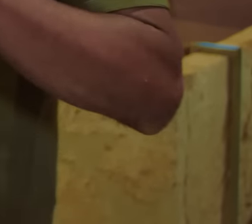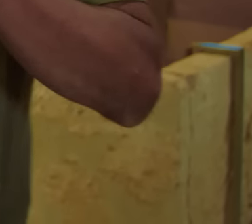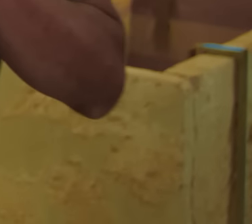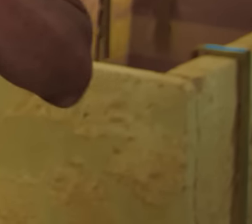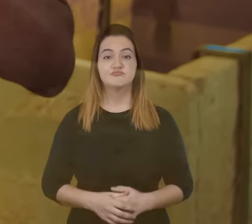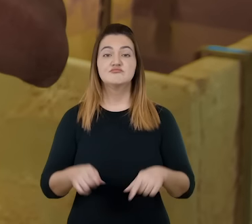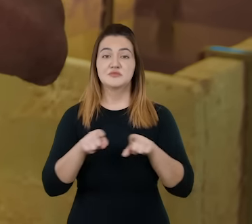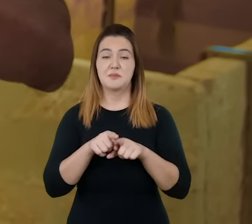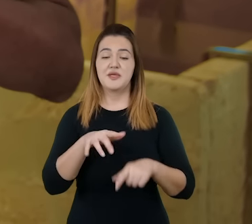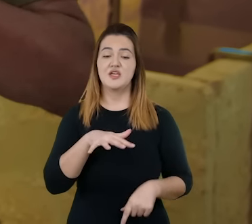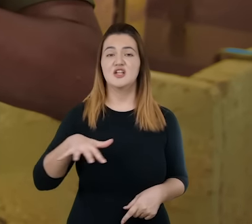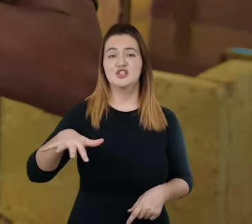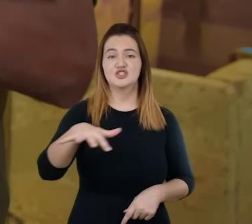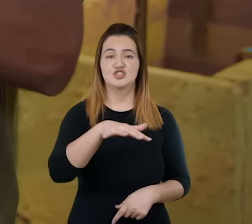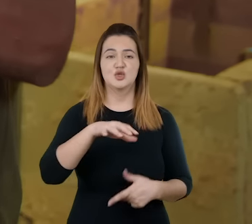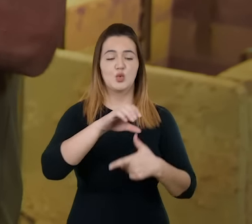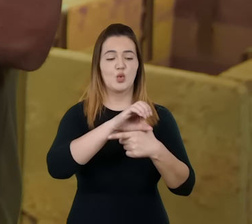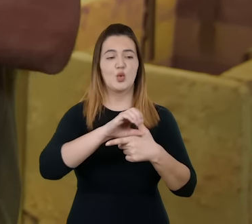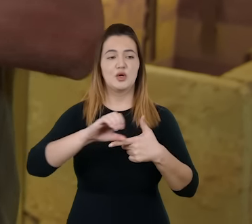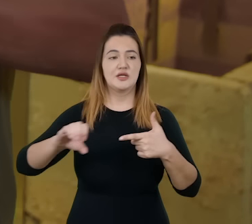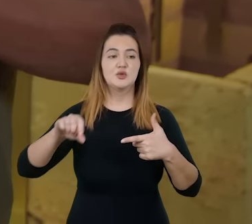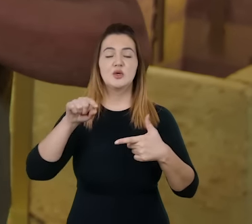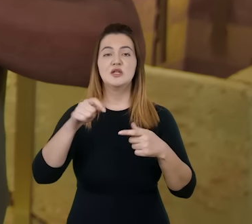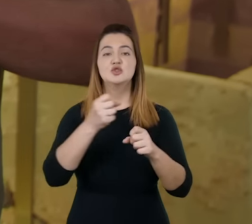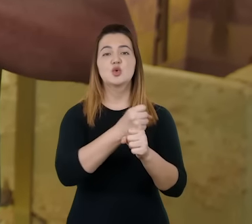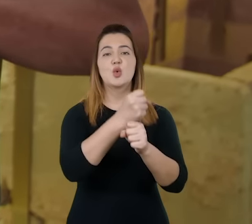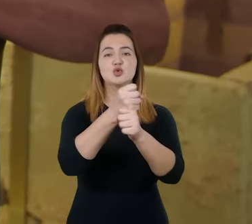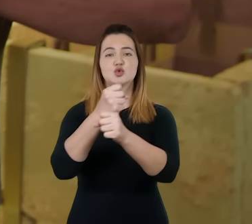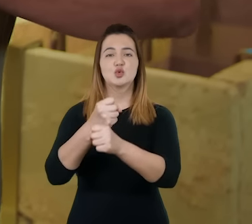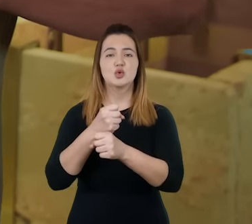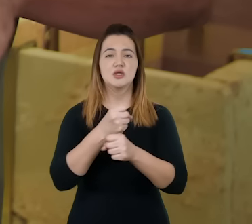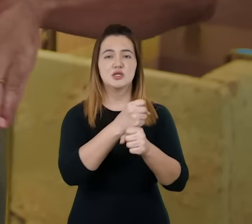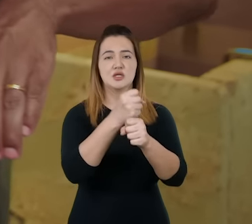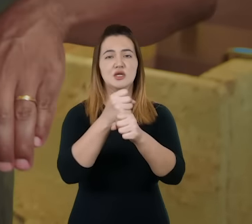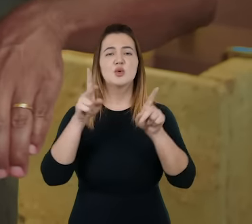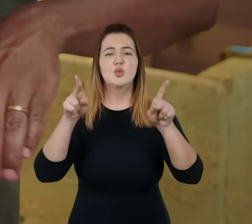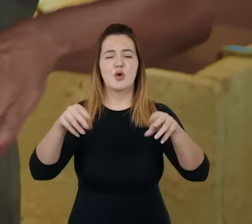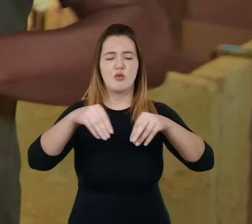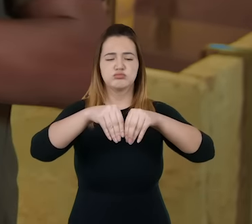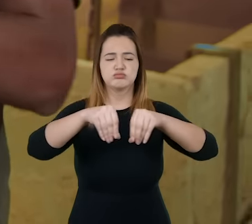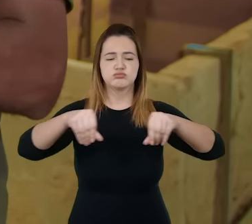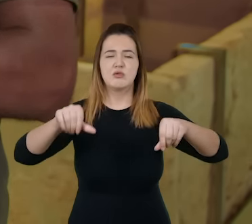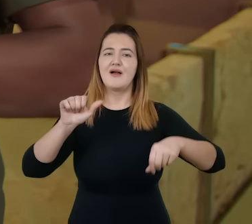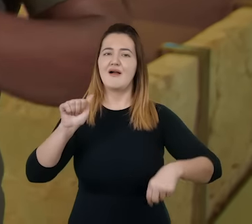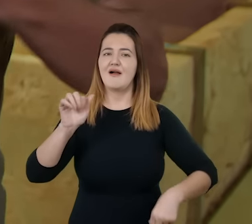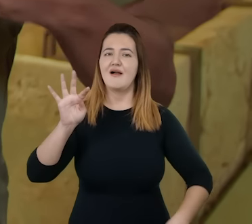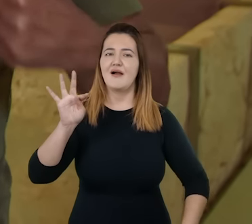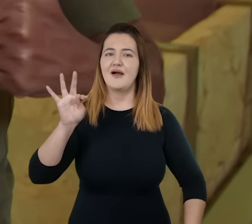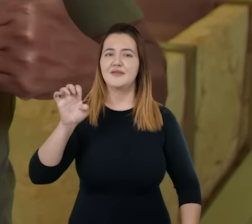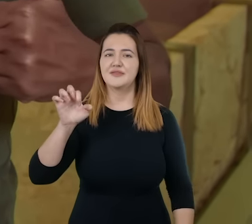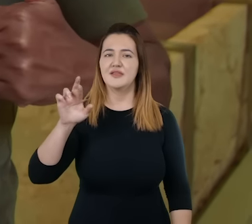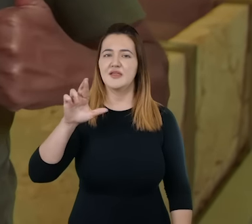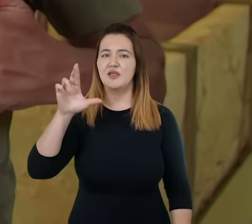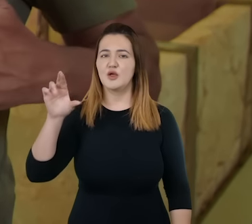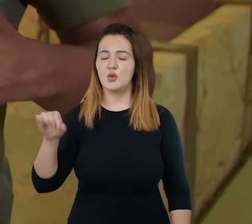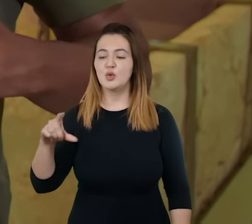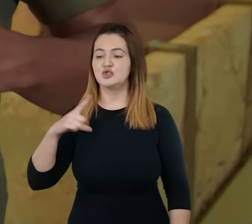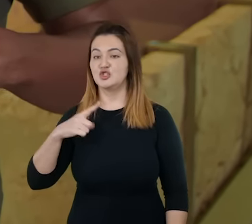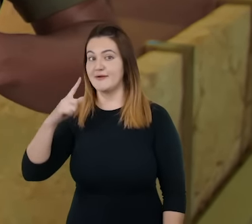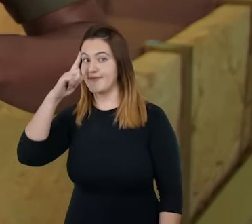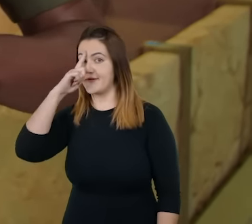Fazia parte da região de Corinto a construção de um istmo, isto é, de uma espécie de aterro que ligava a Grécia Central